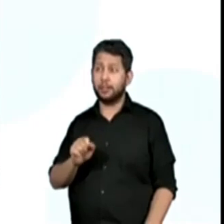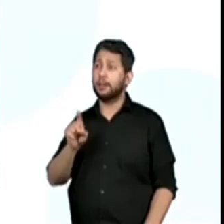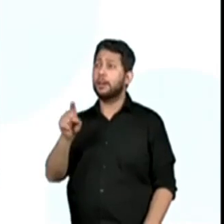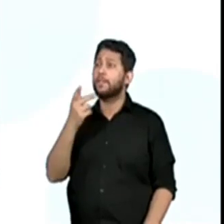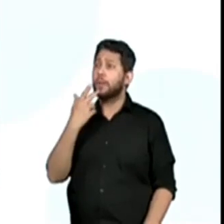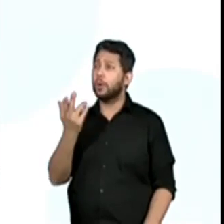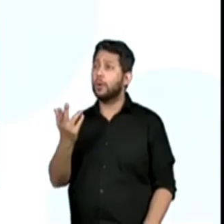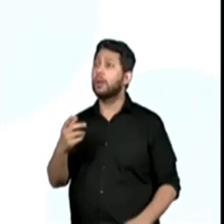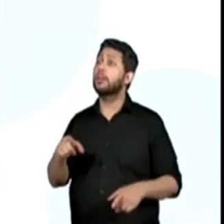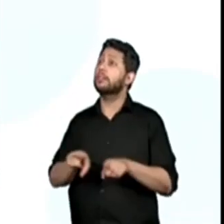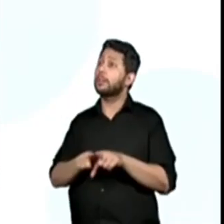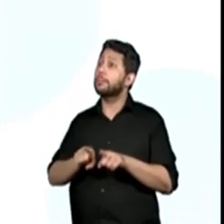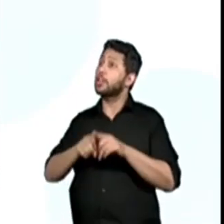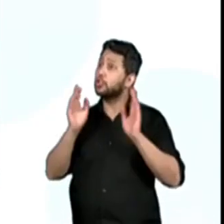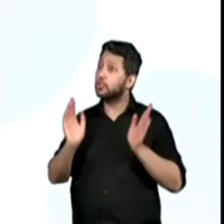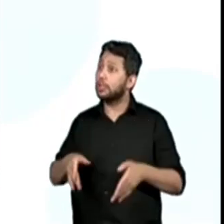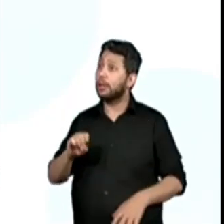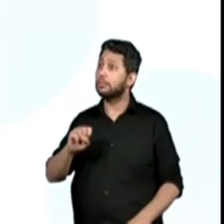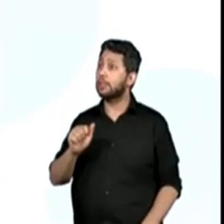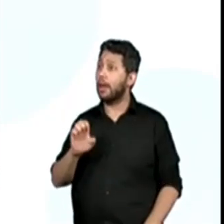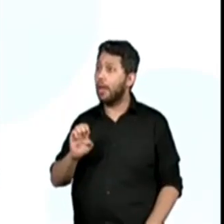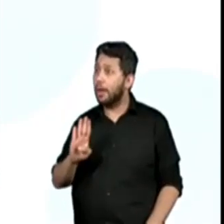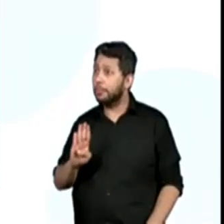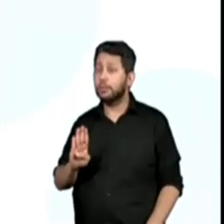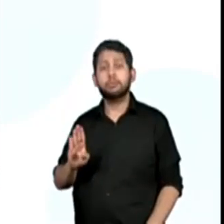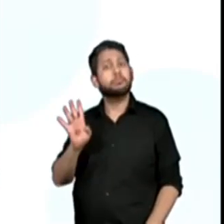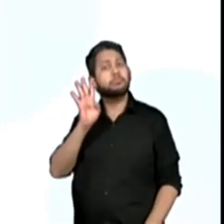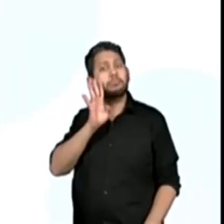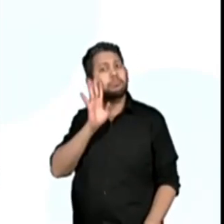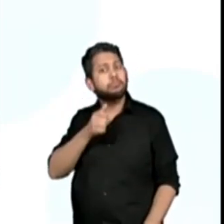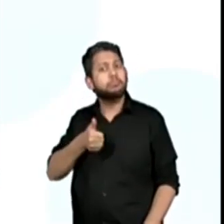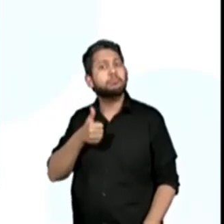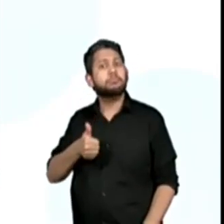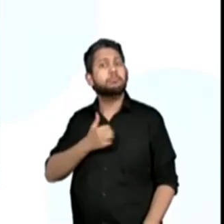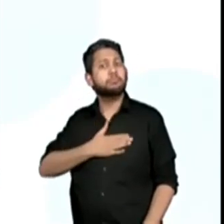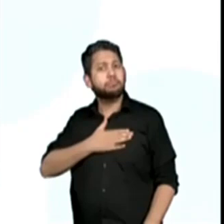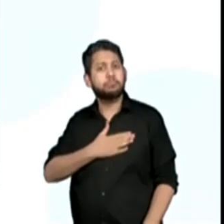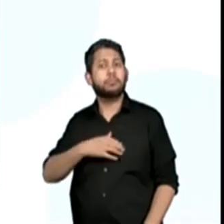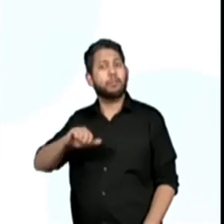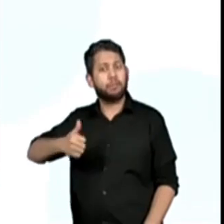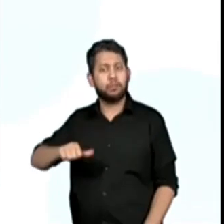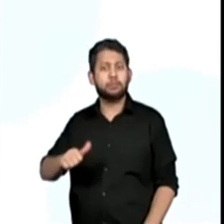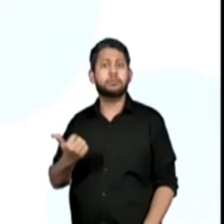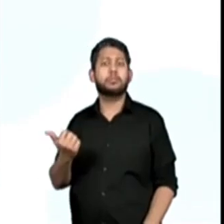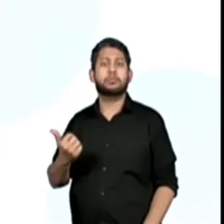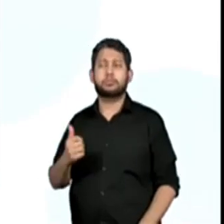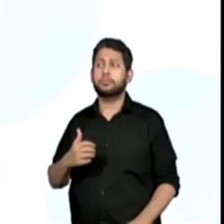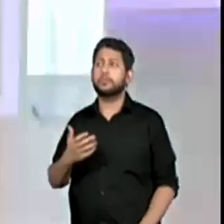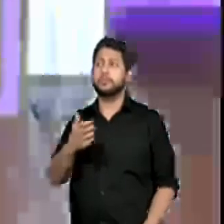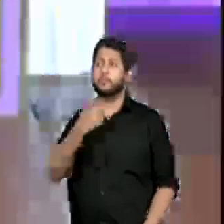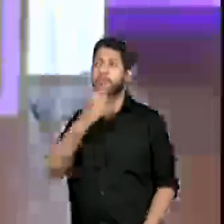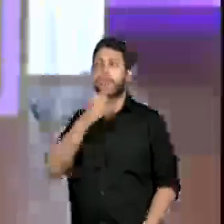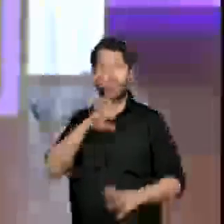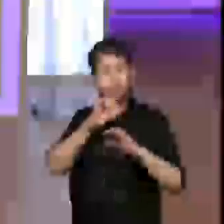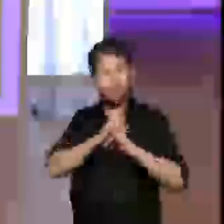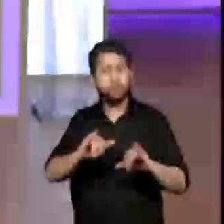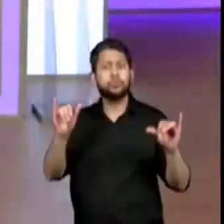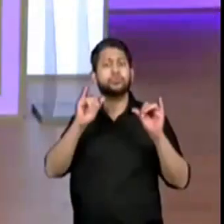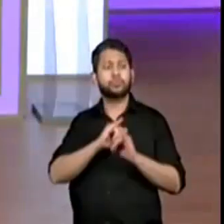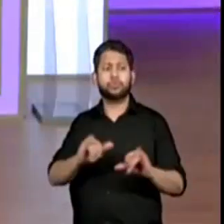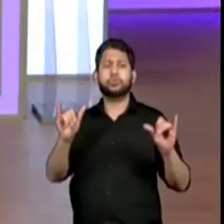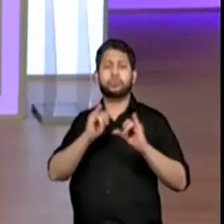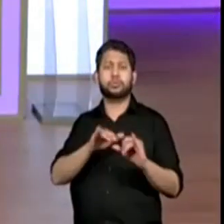que também fizeram Saeb. Legal, gente. Olha, o recado, ele continua circulando até a